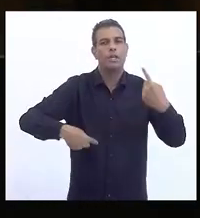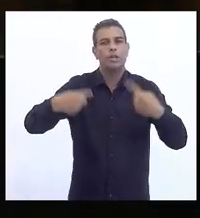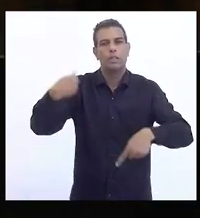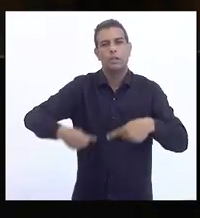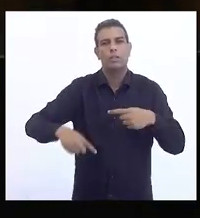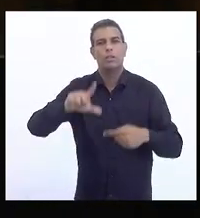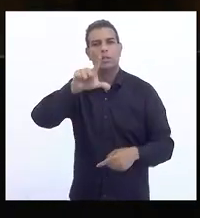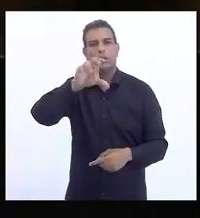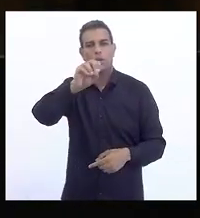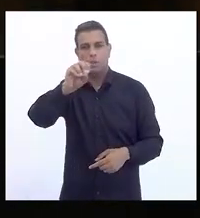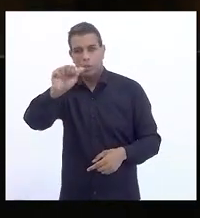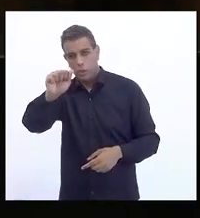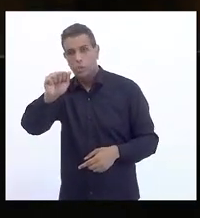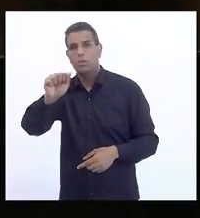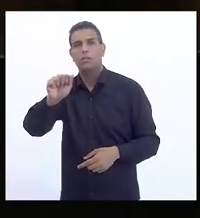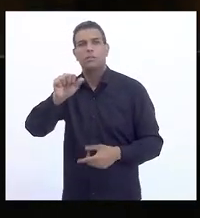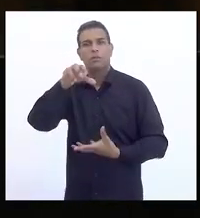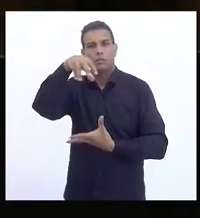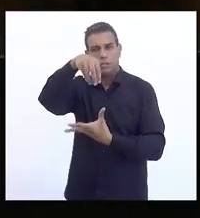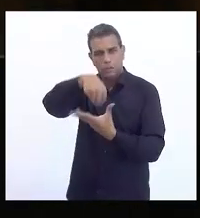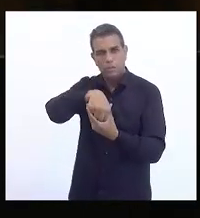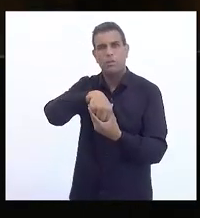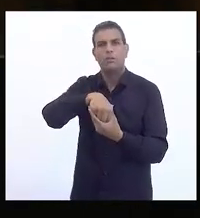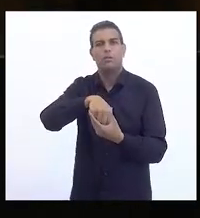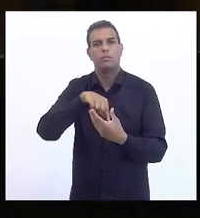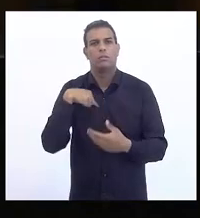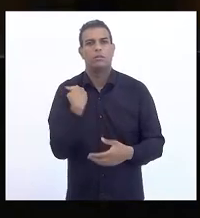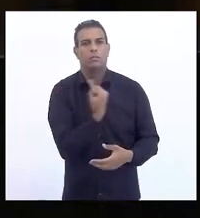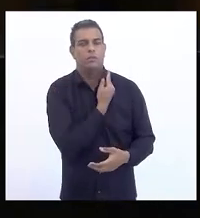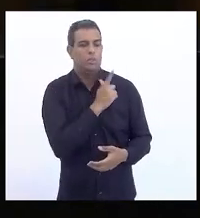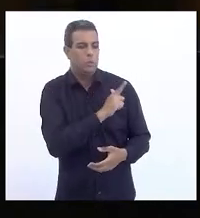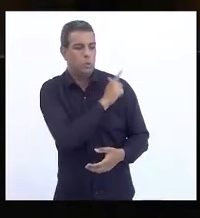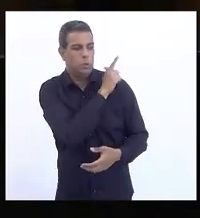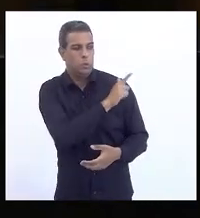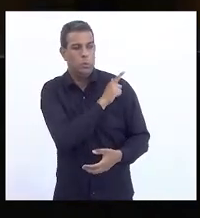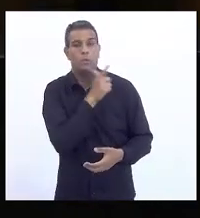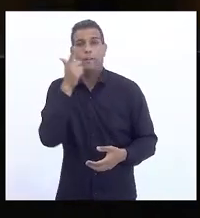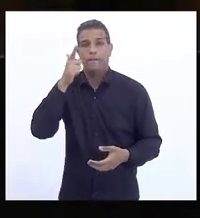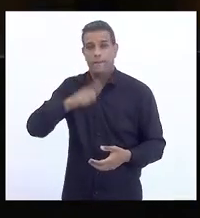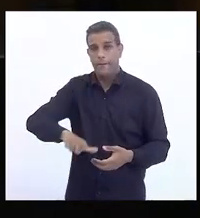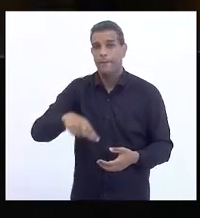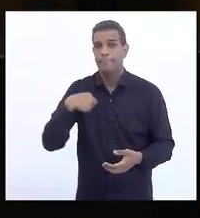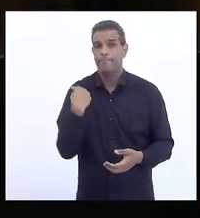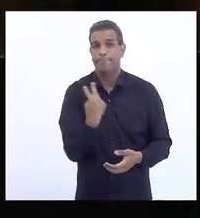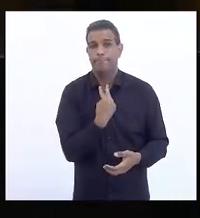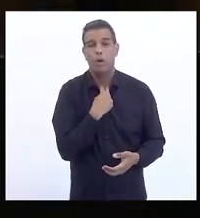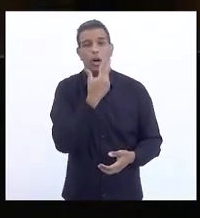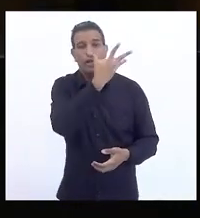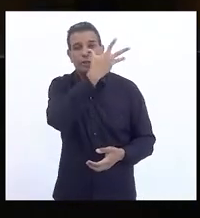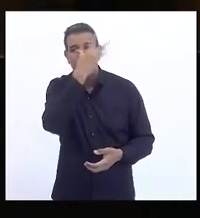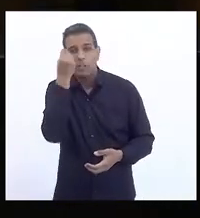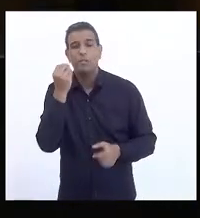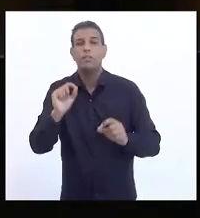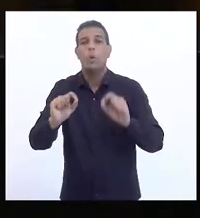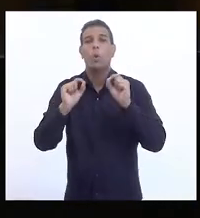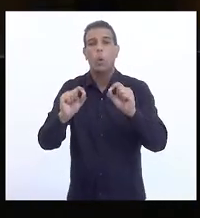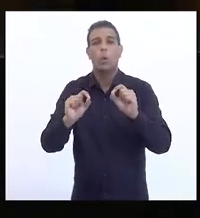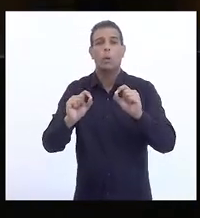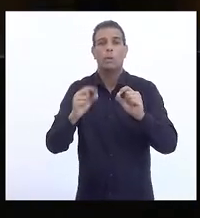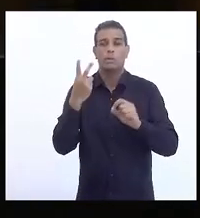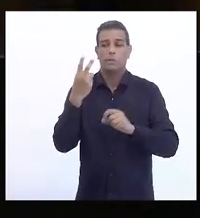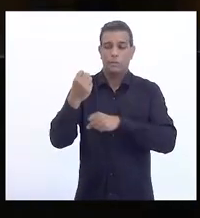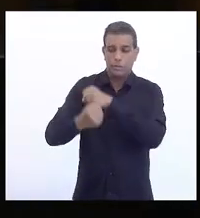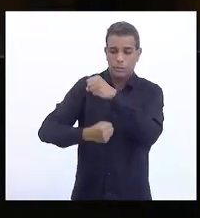LOA, nós, o governo do Estado, repito, não podemos deixar de registrar que depois